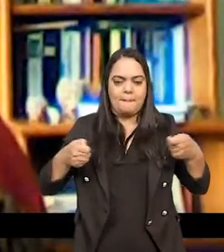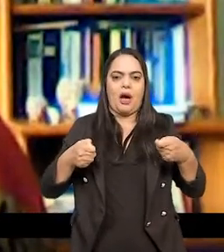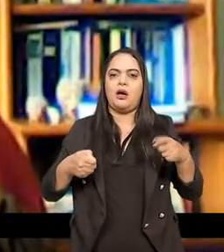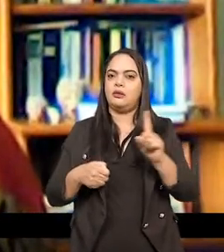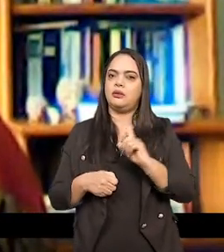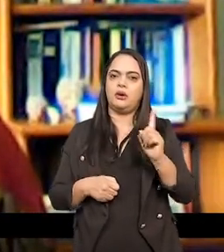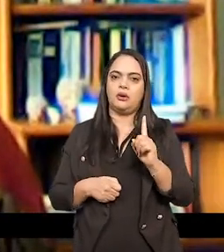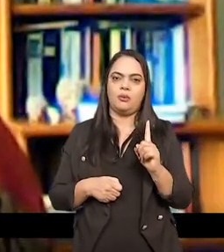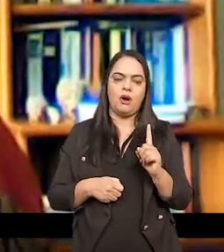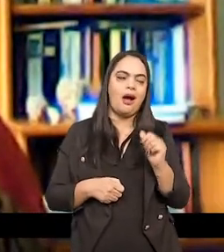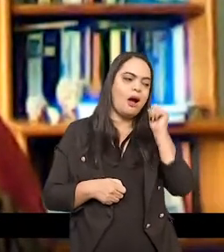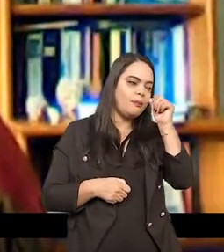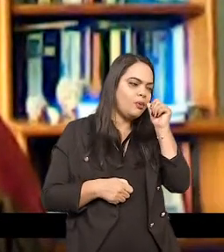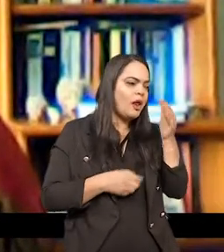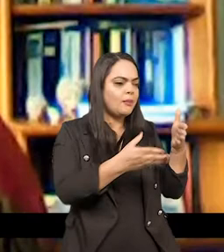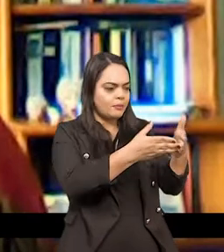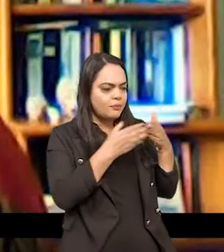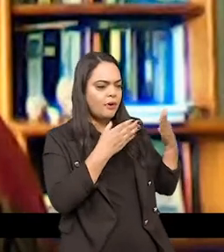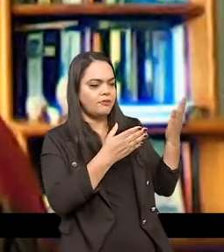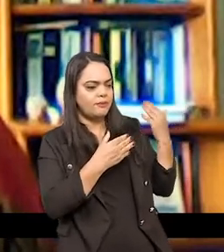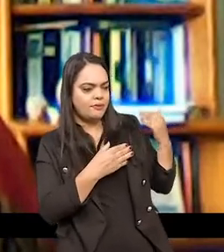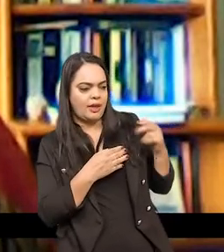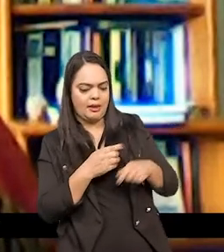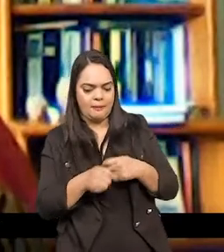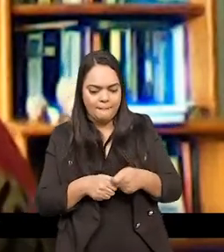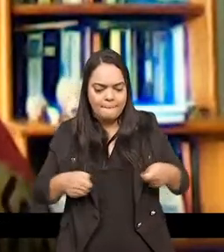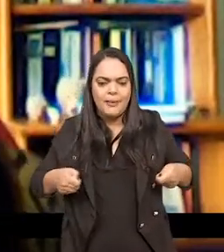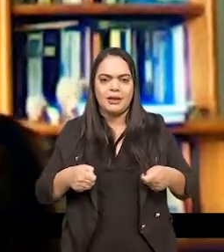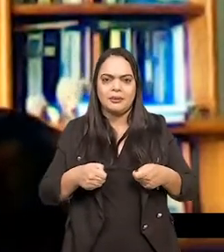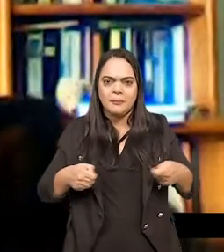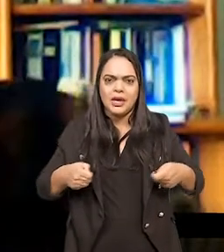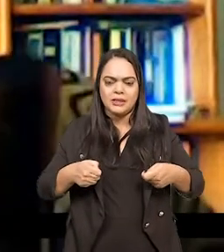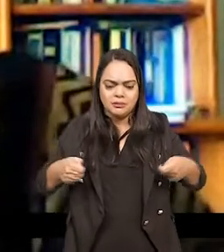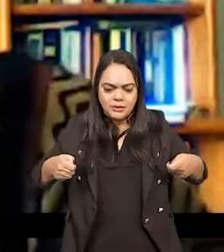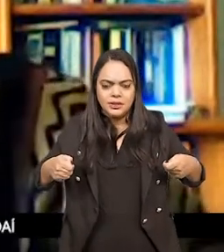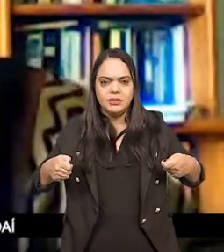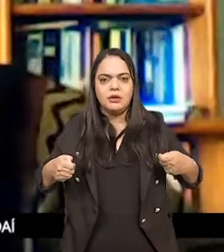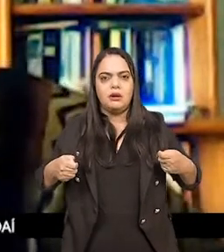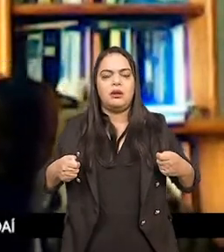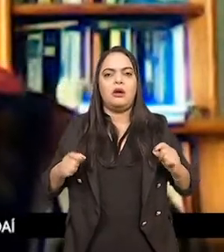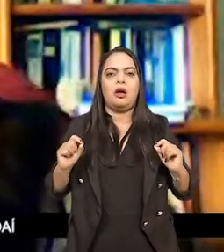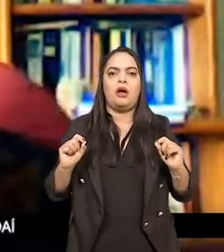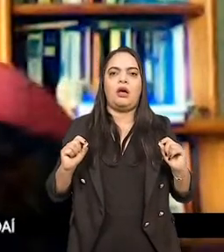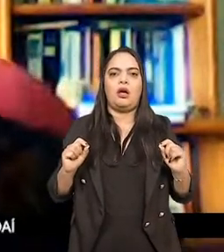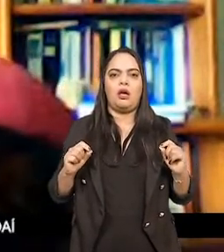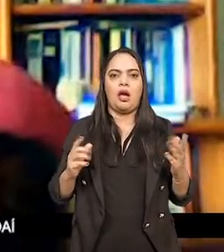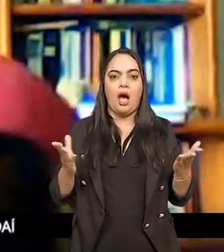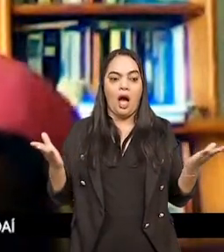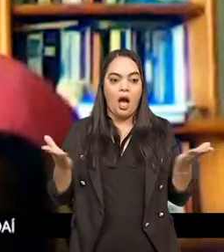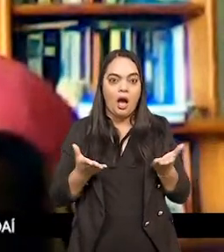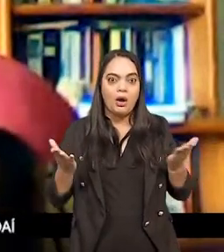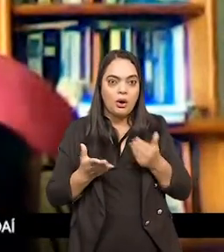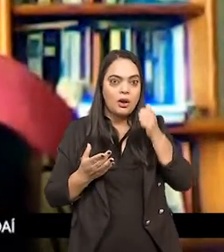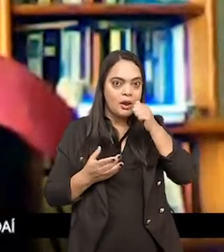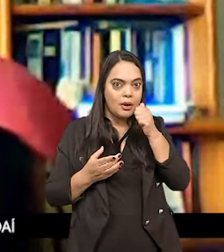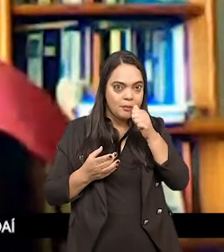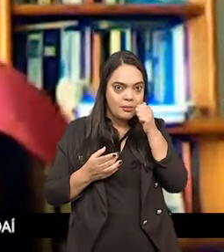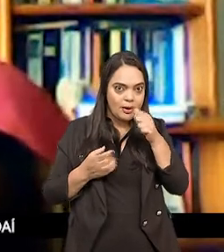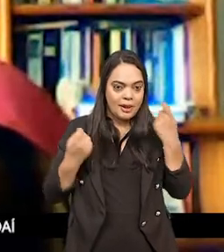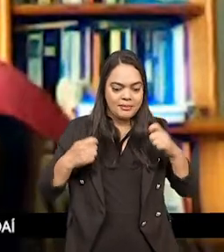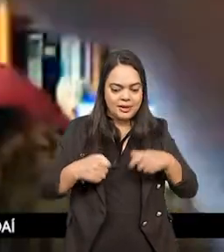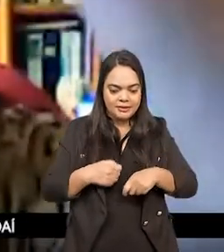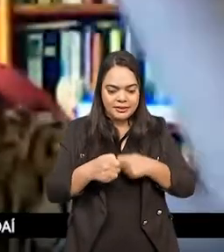pedia para outra mulher aperta mais, tá? Delas tinham que, portanto, agora tirar o espartilho, pelo menos, e as anquinhas,